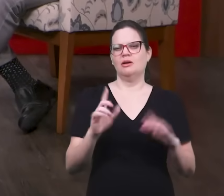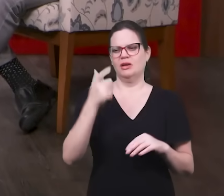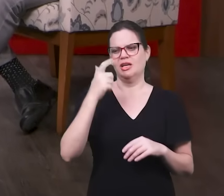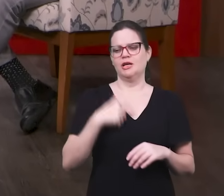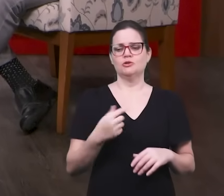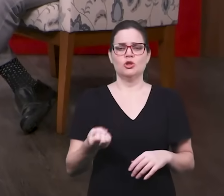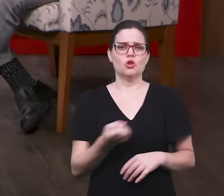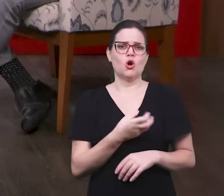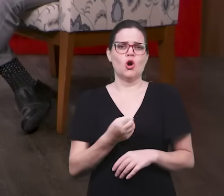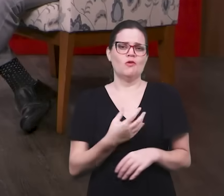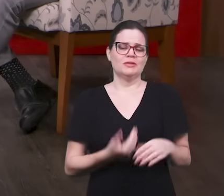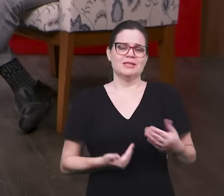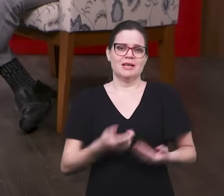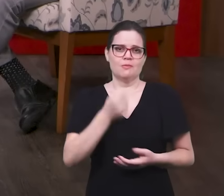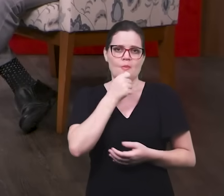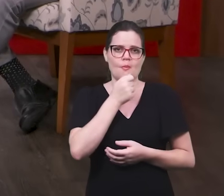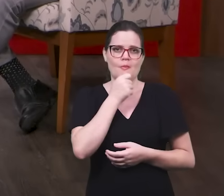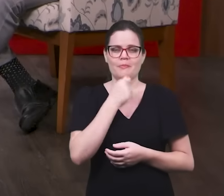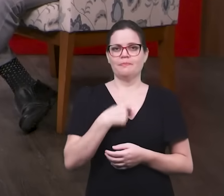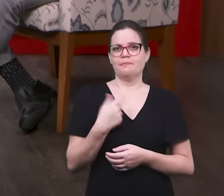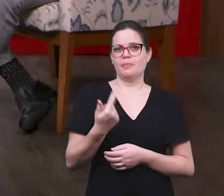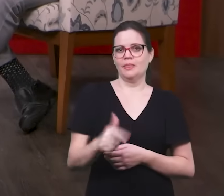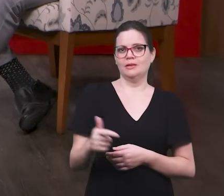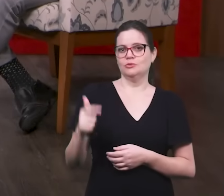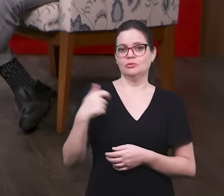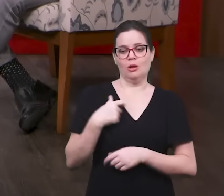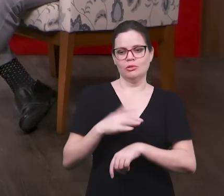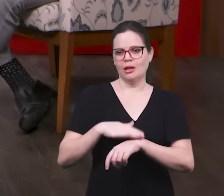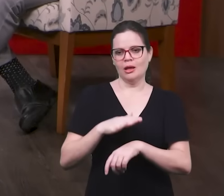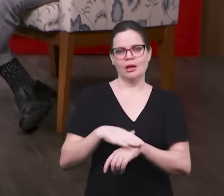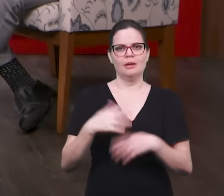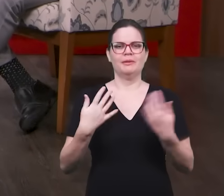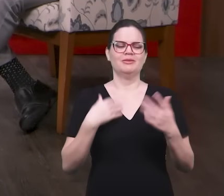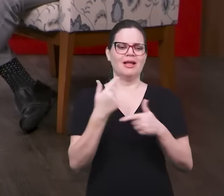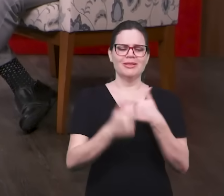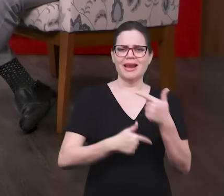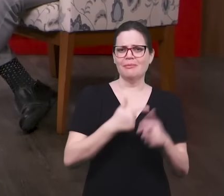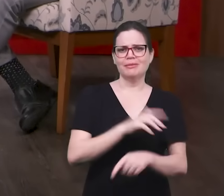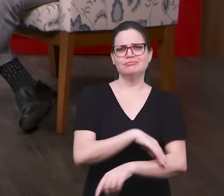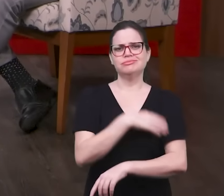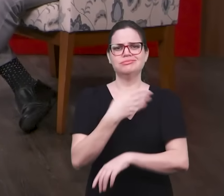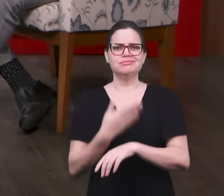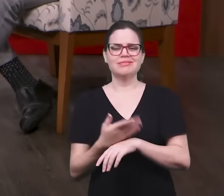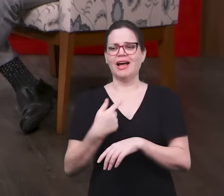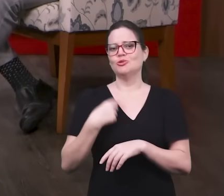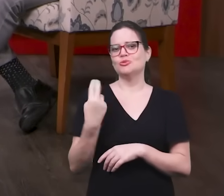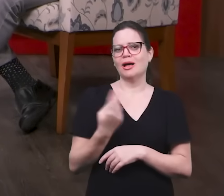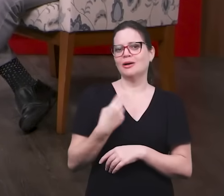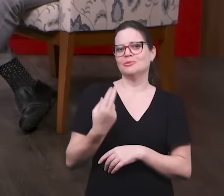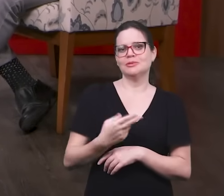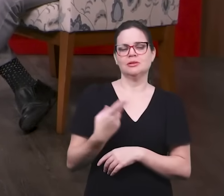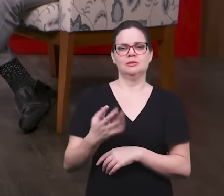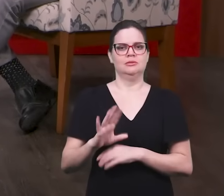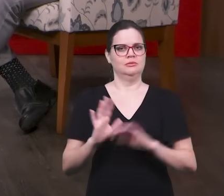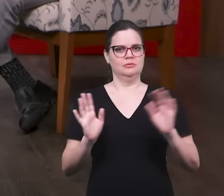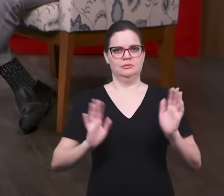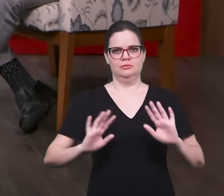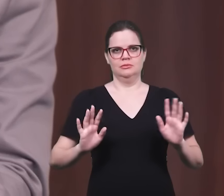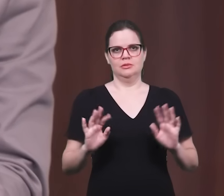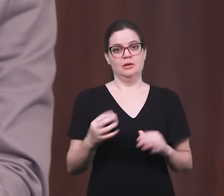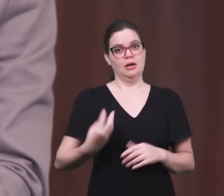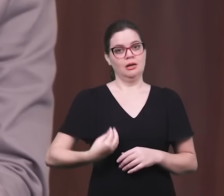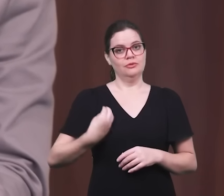novo na igreja. Ah, eu não tenho tempo, eu trabalho muito. Eu não tenho assim tanta